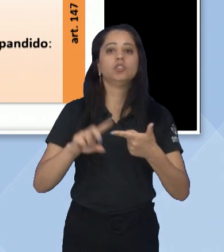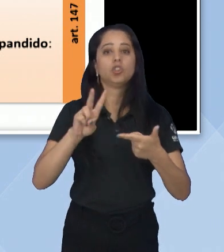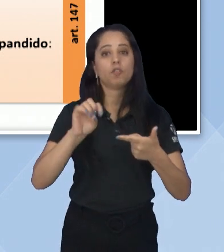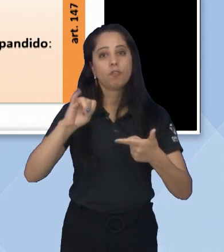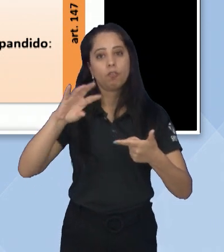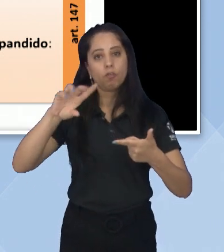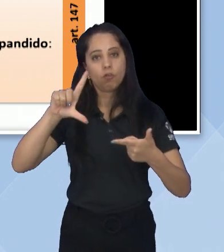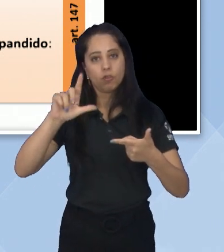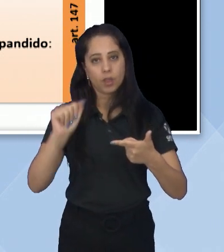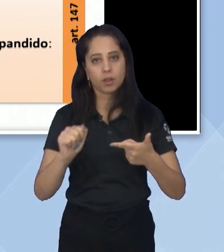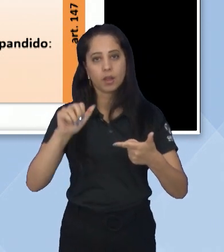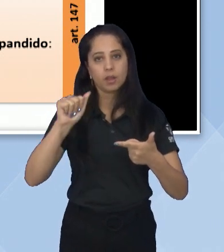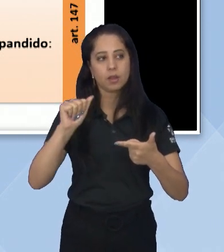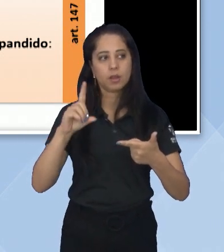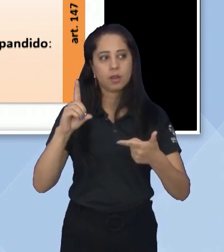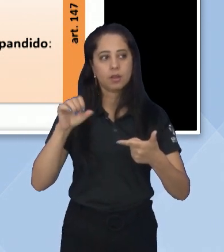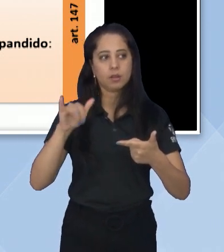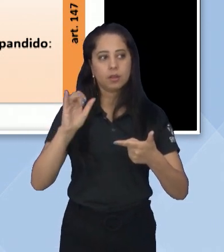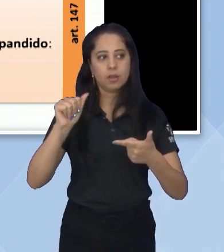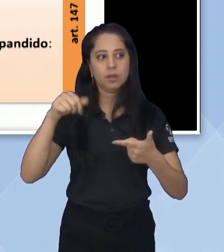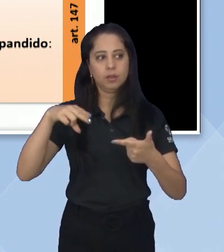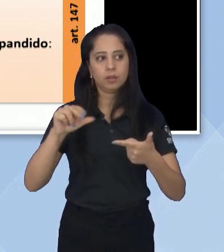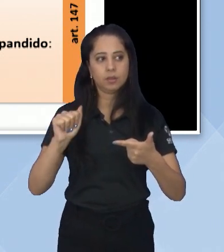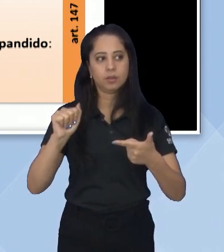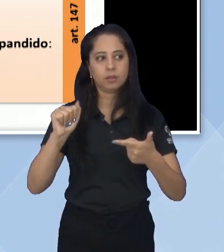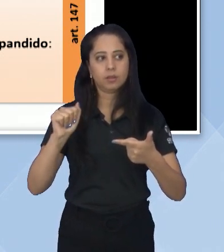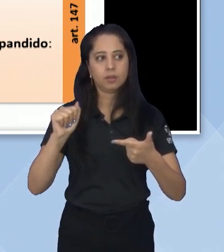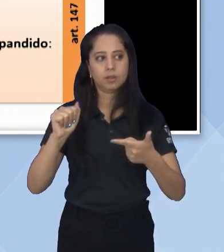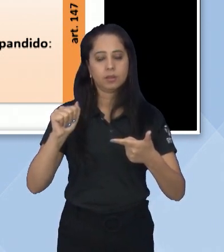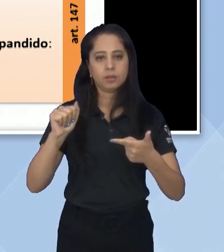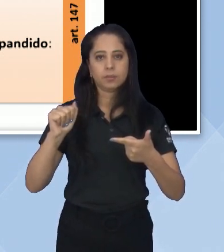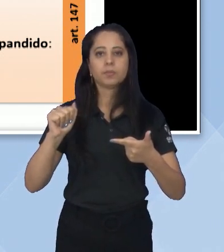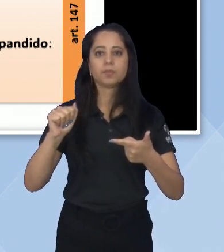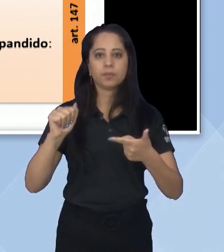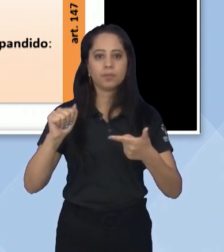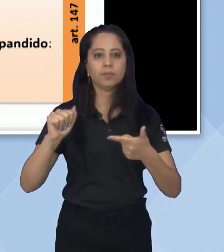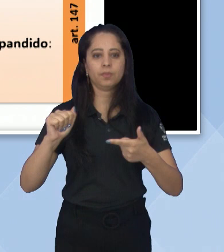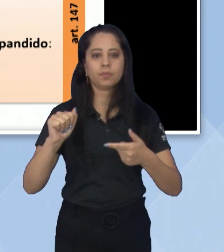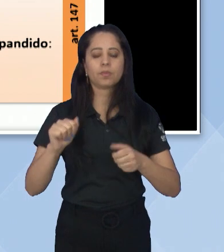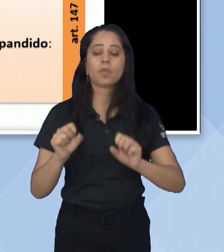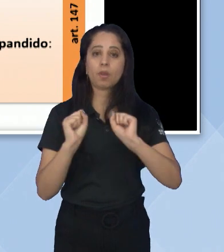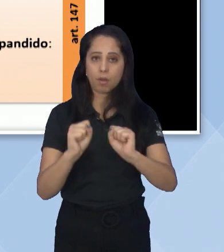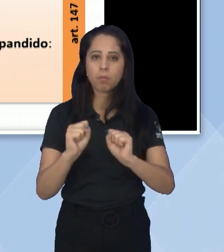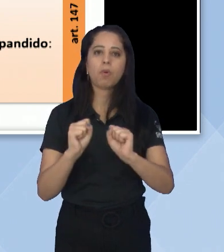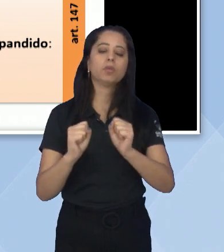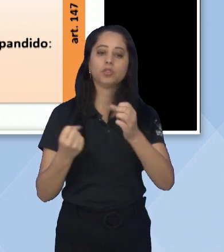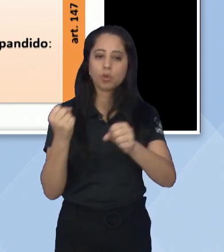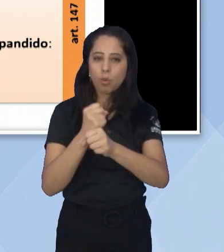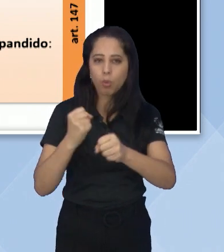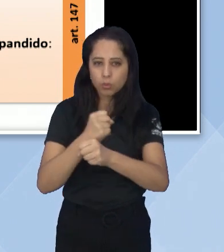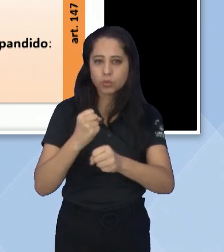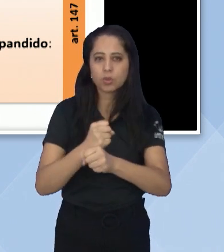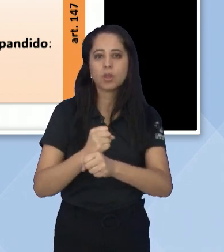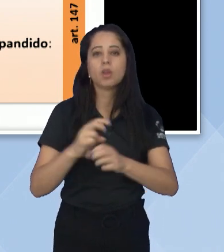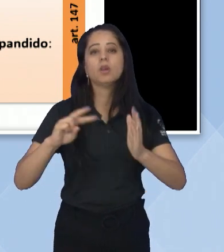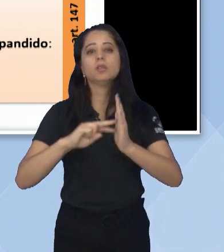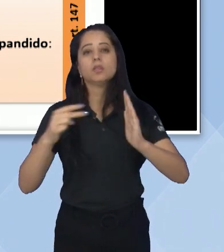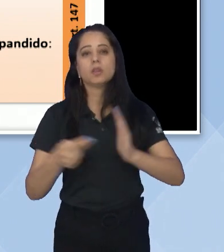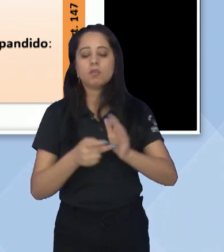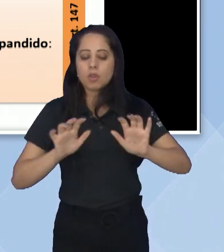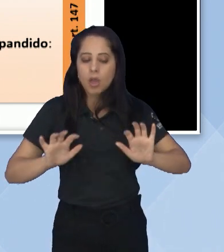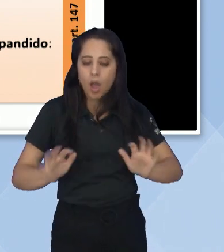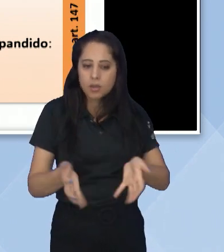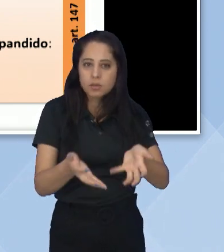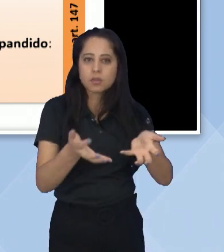estimular porque são áreas com muita infraestrutura e que de uma certa forma um mercado vem deixando de atuar então é uma forma de criar algum atrativo